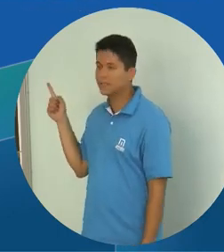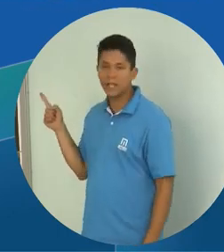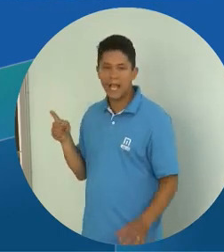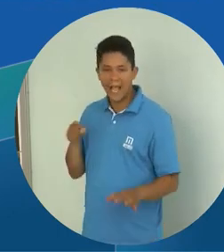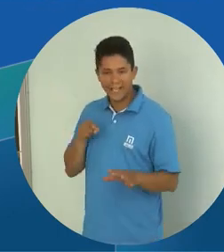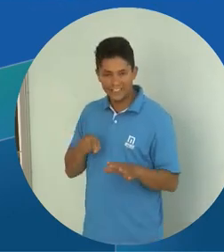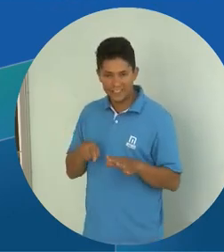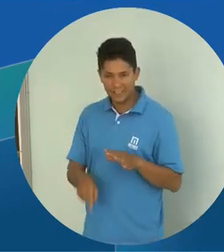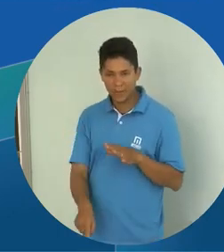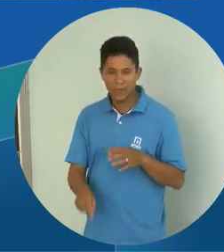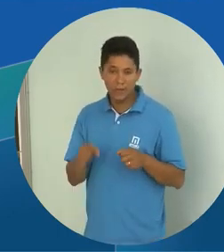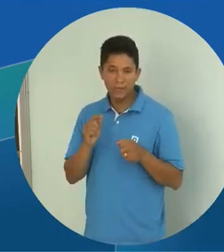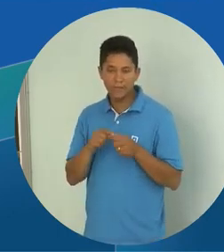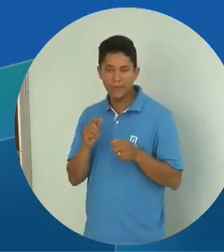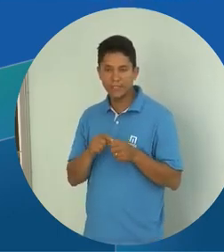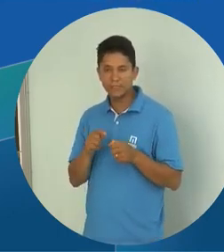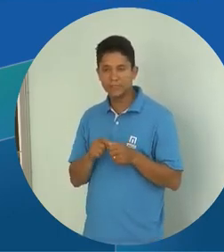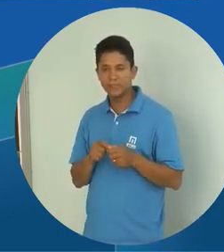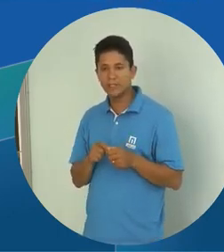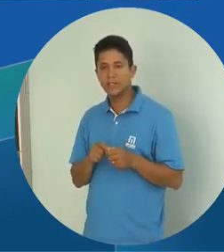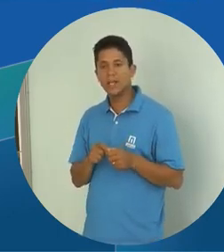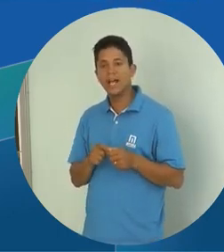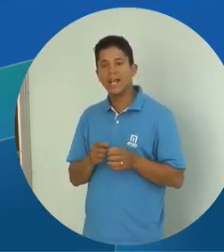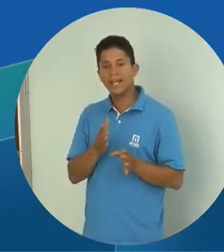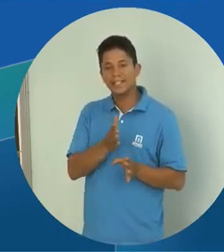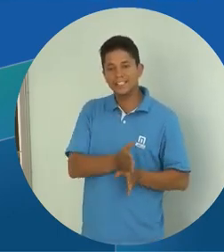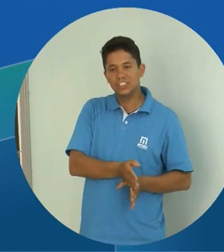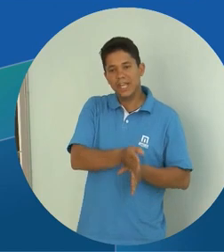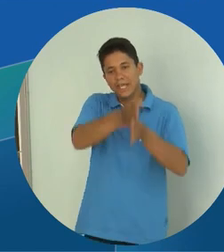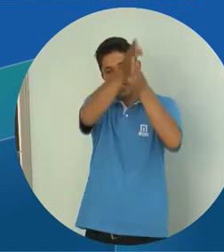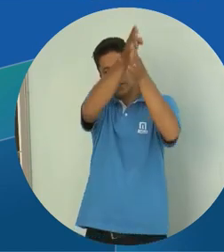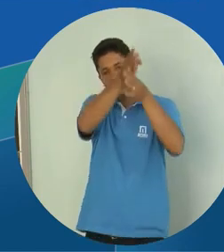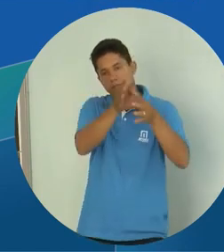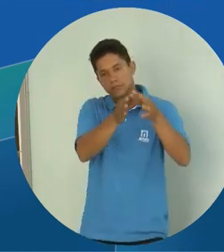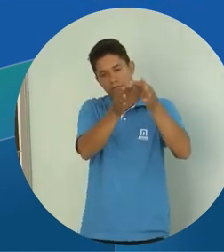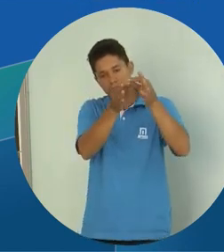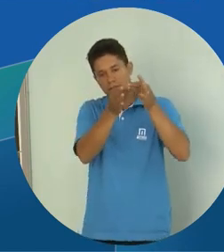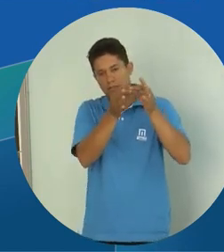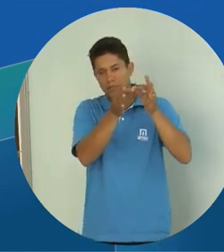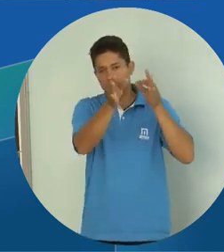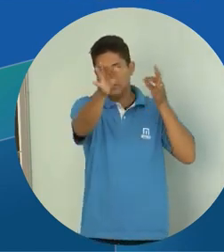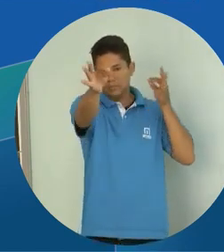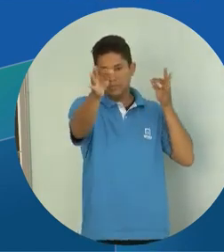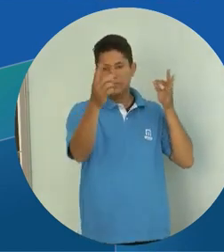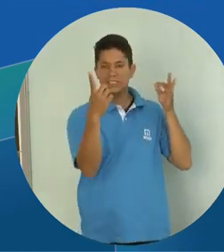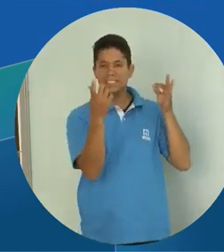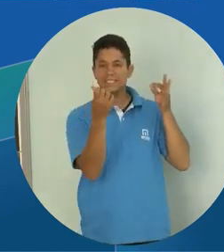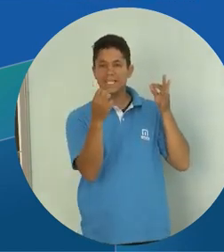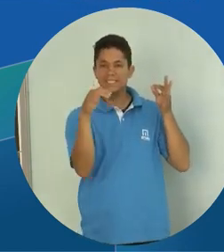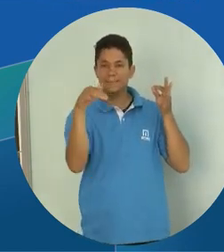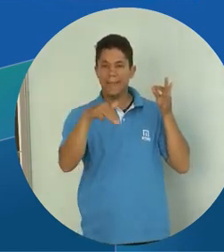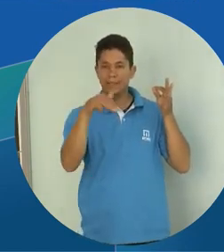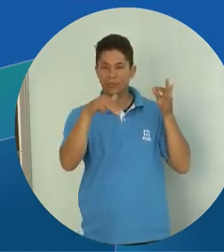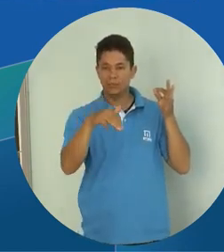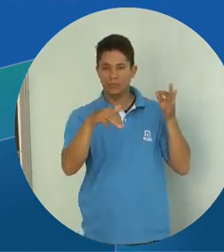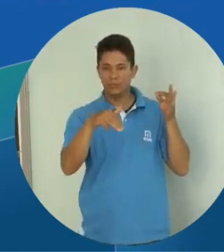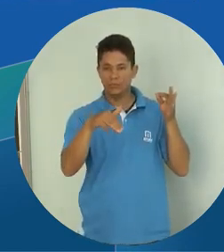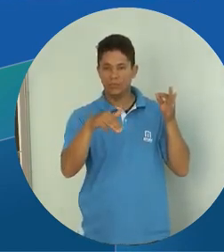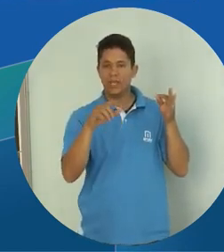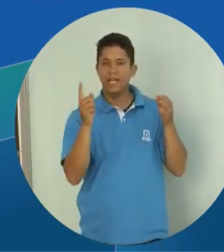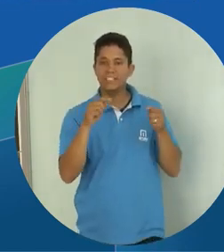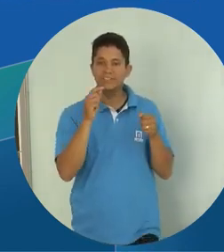feita ao longo da trincheira, era trincheira de 16 metros de comprimento, a gente fez vários furos nessas trincheiras e fizemos